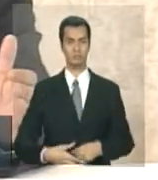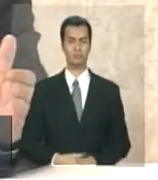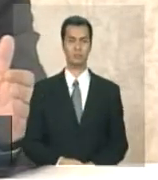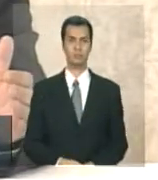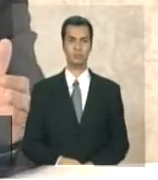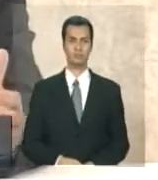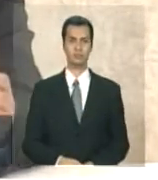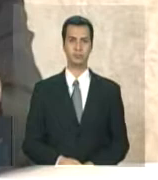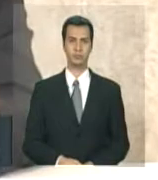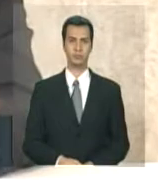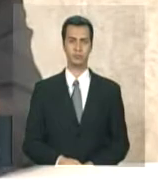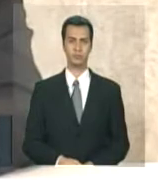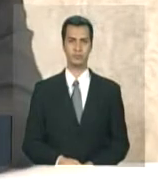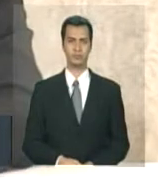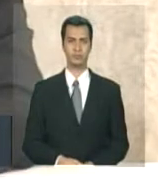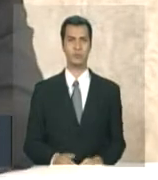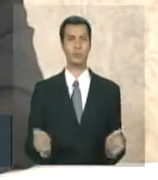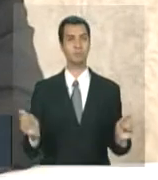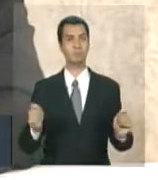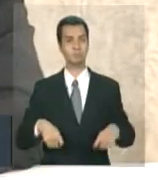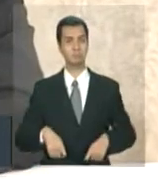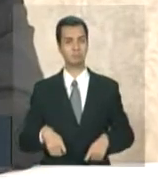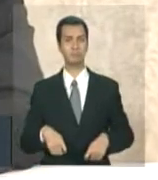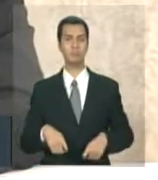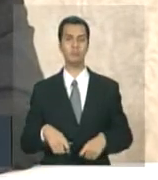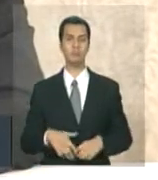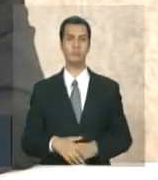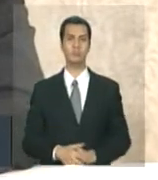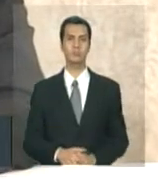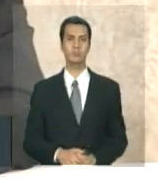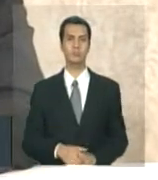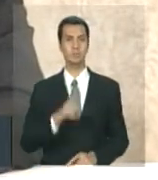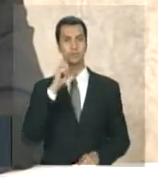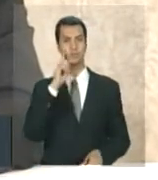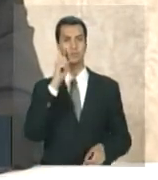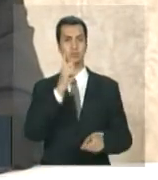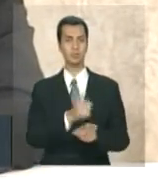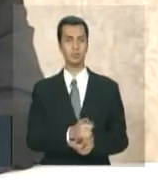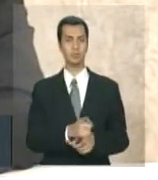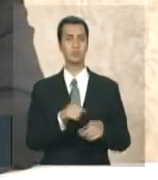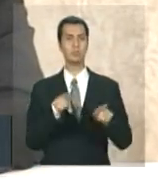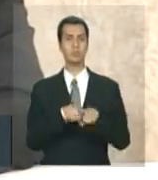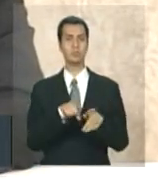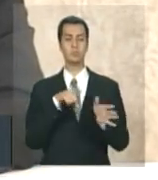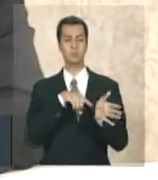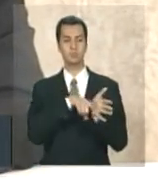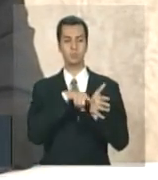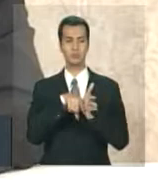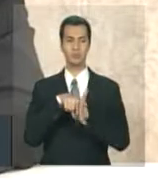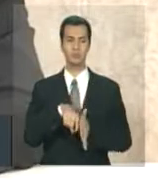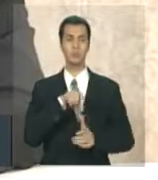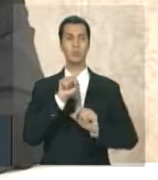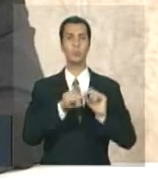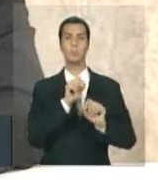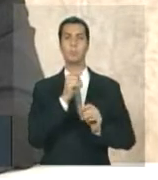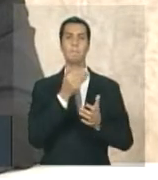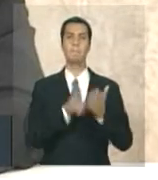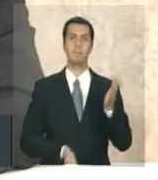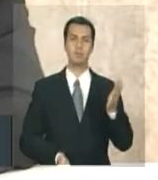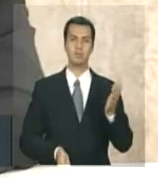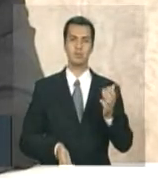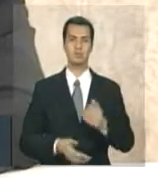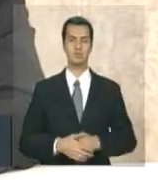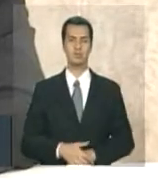de vencimento, será possível identificar, apurar a declaração de perda,